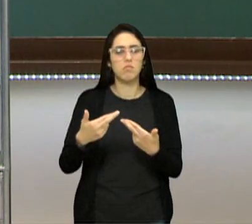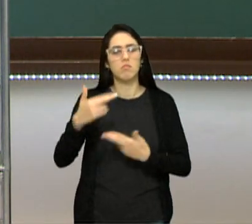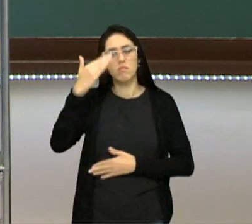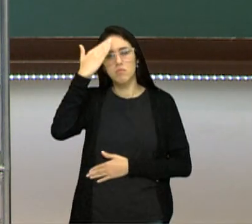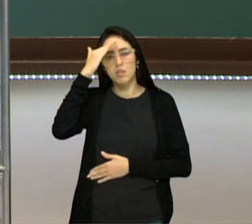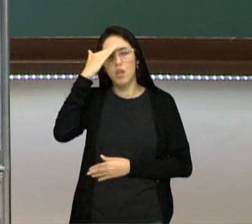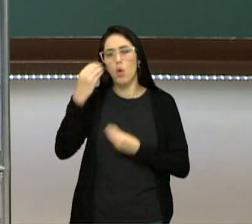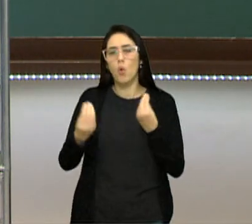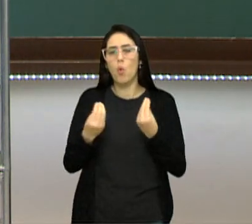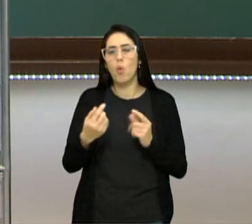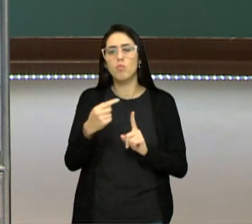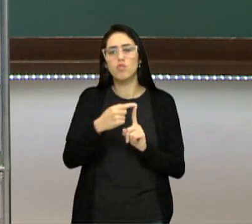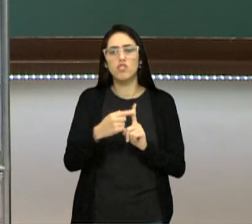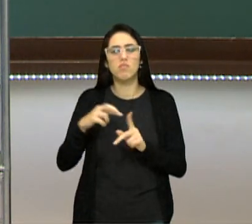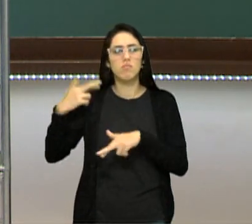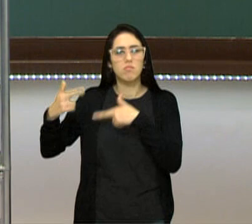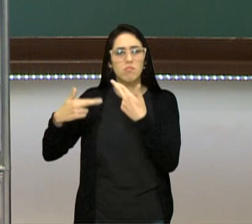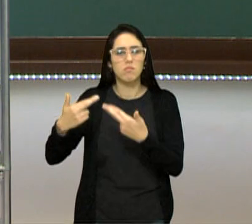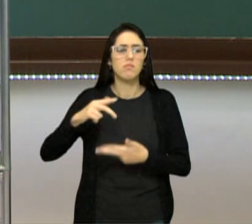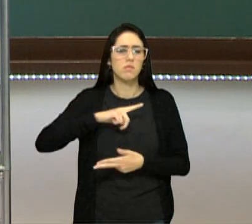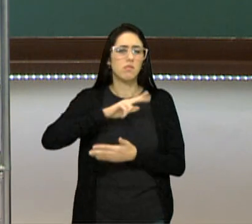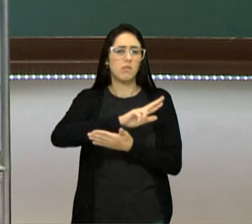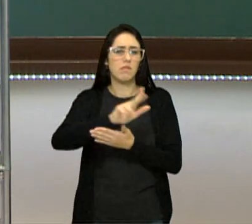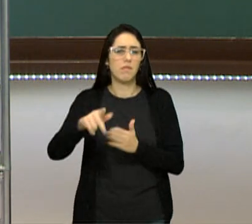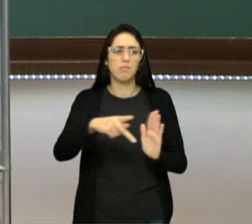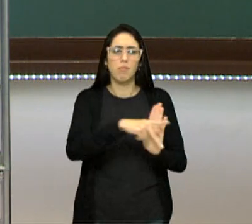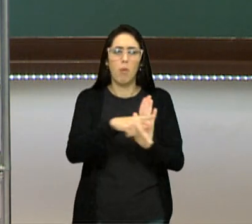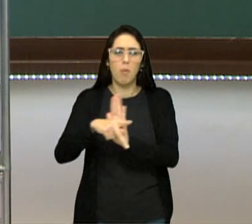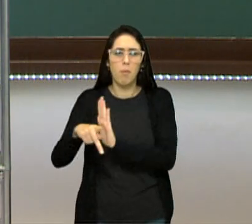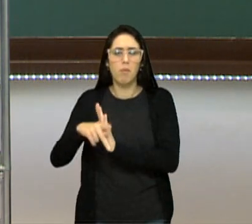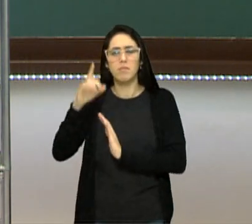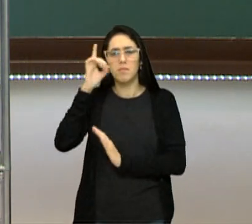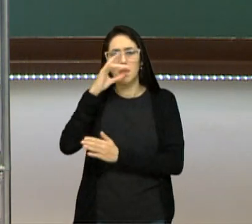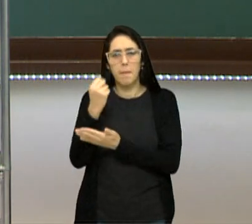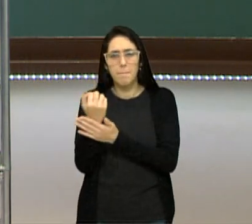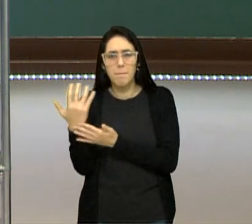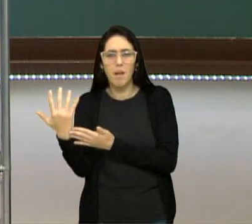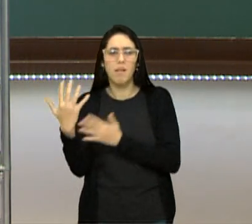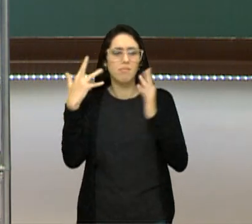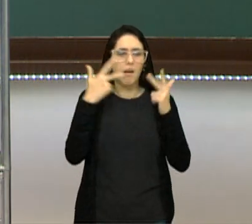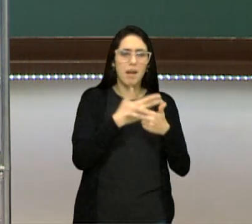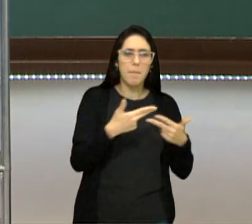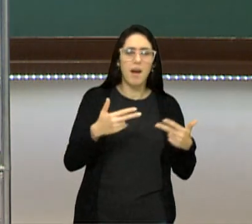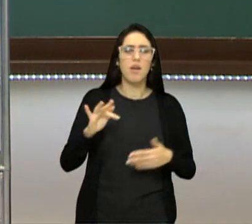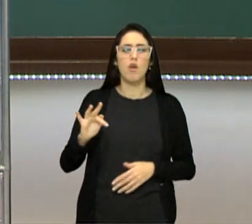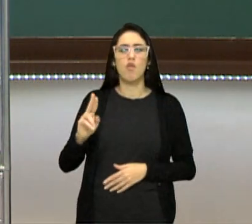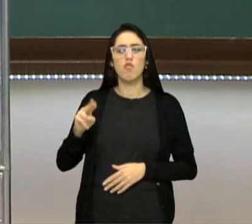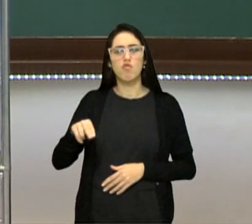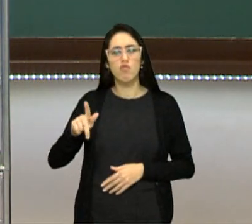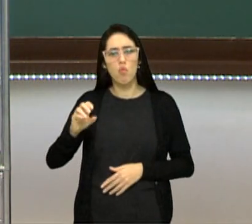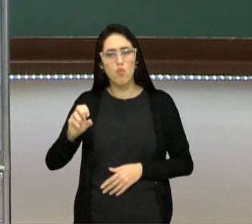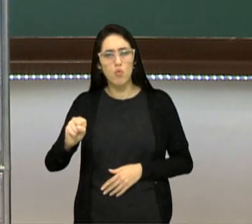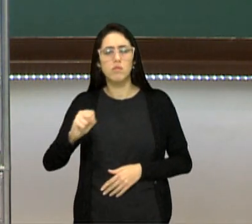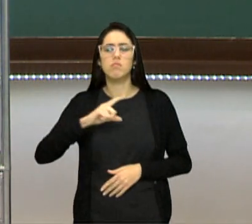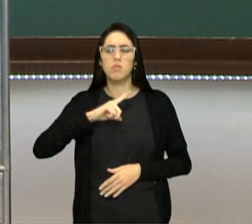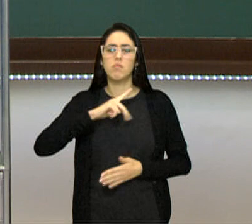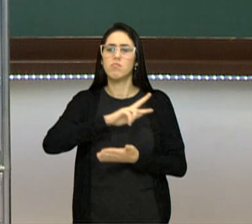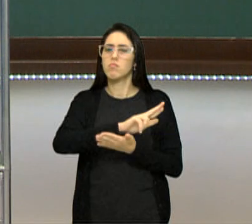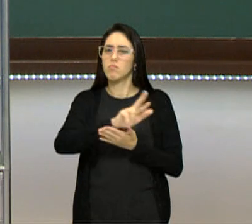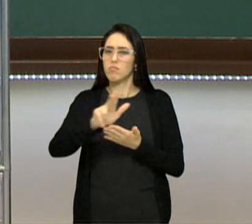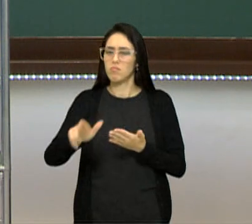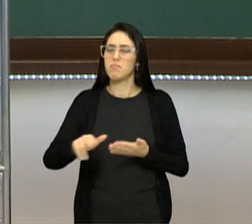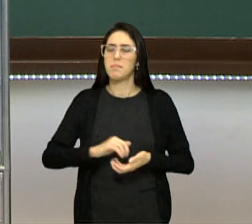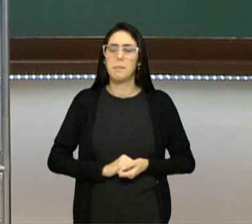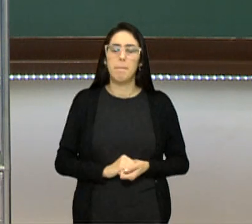de tipos de reprodução, são muito particulares em plantas, em animais, em fungos, tem casos bem especiais, bem diferentes